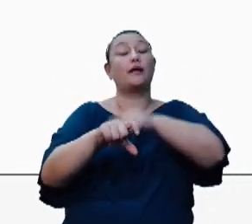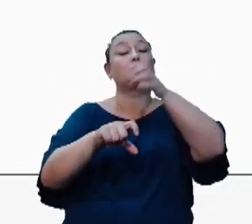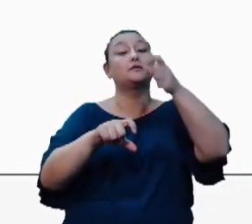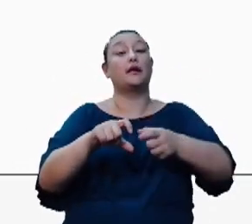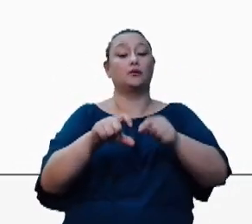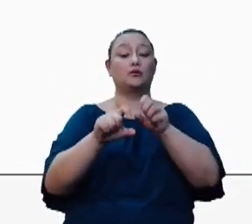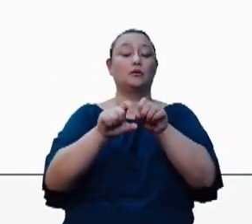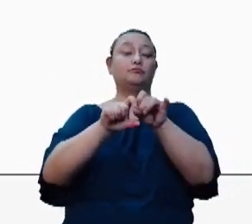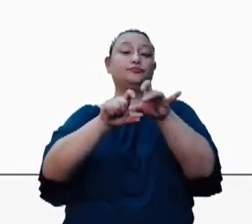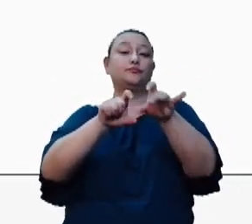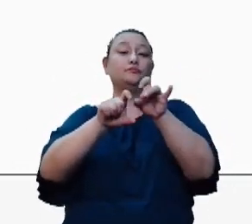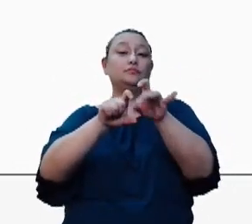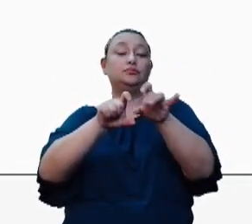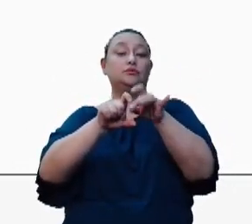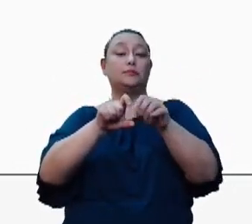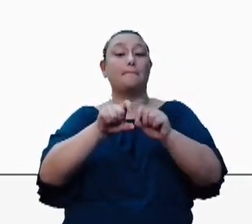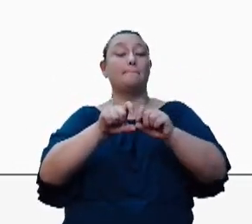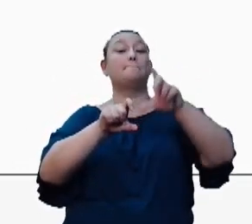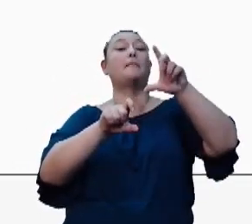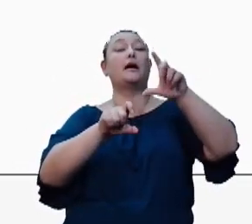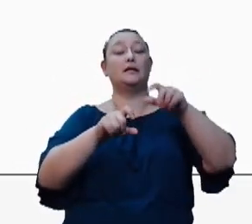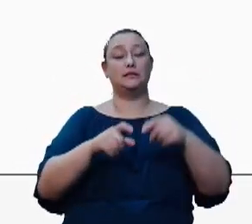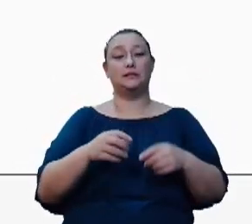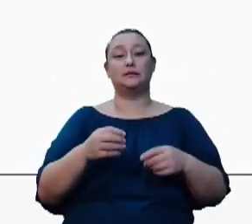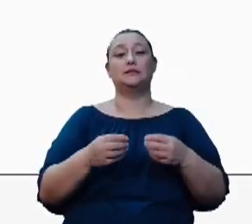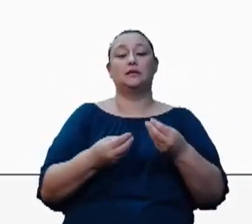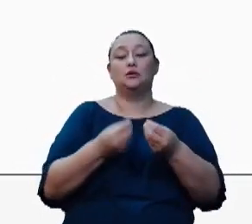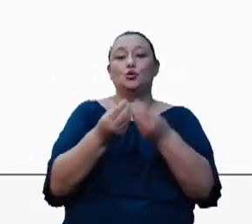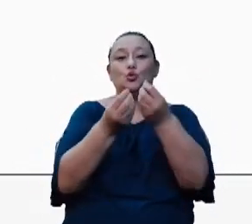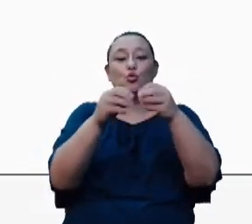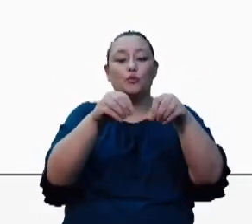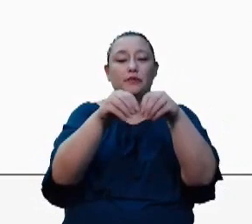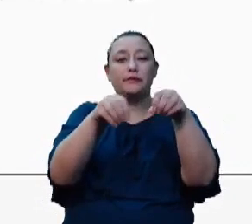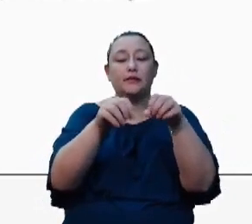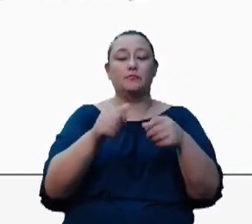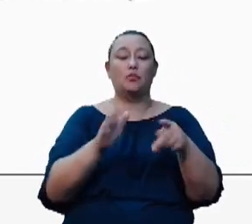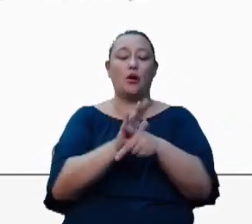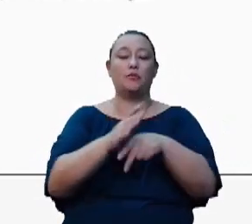ser atingida maiores doses da medicação.